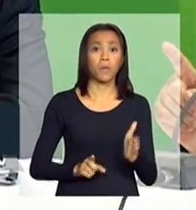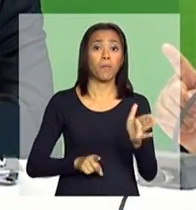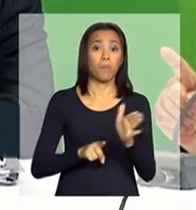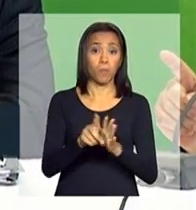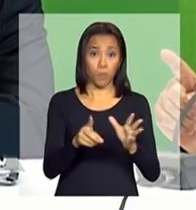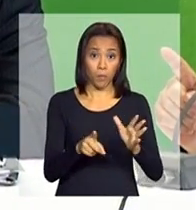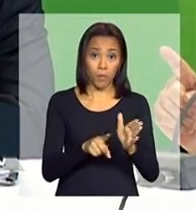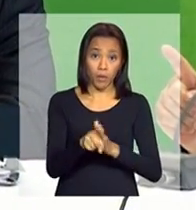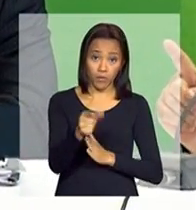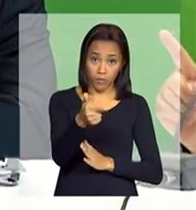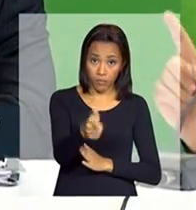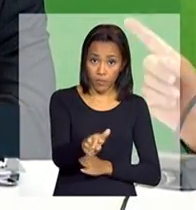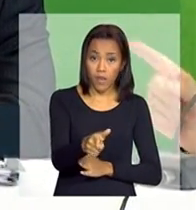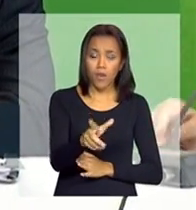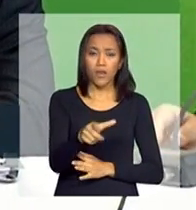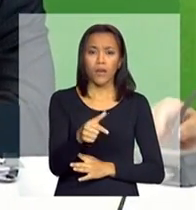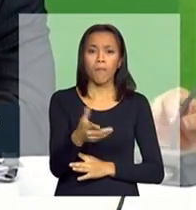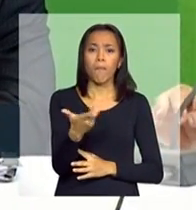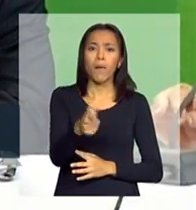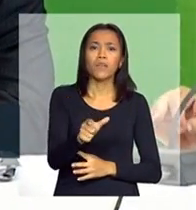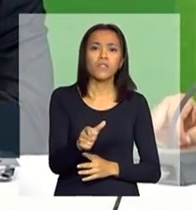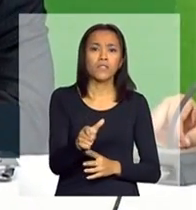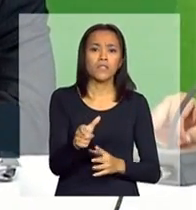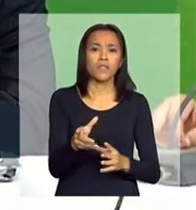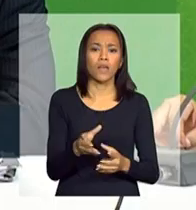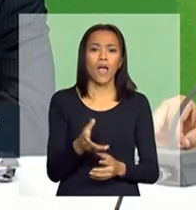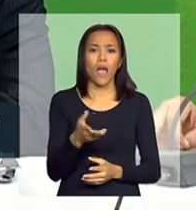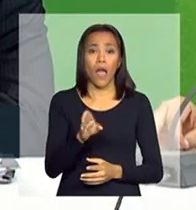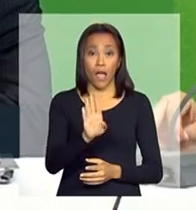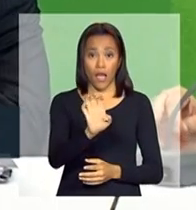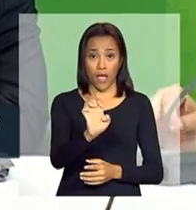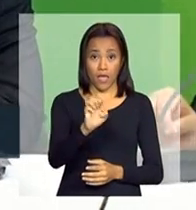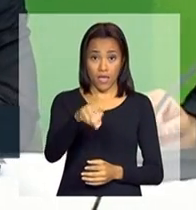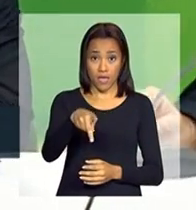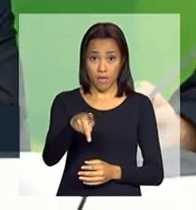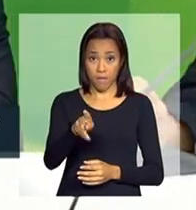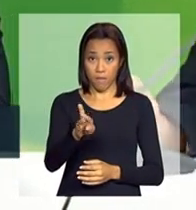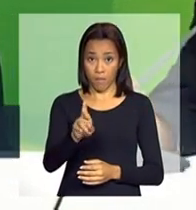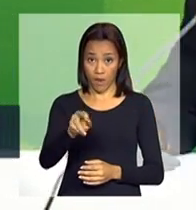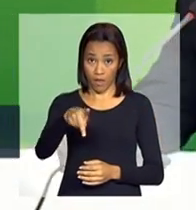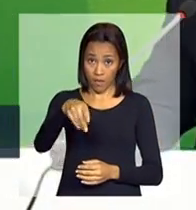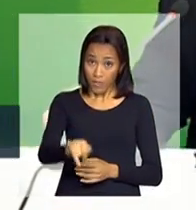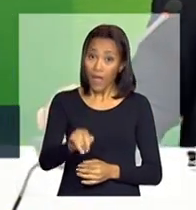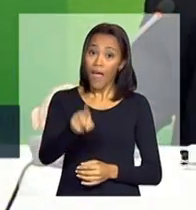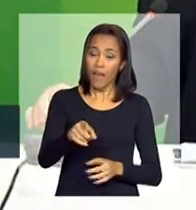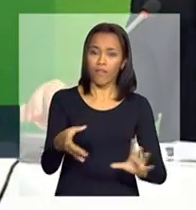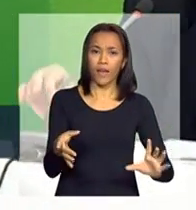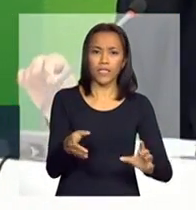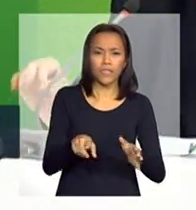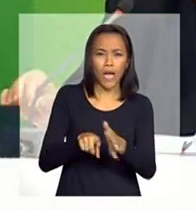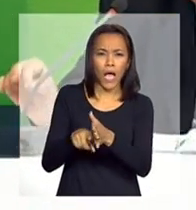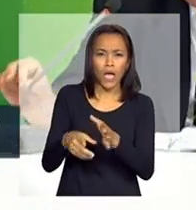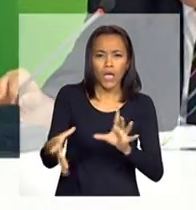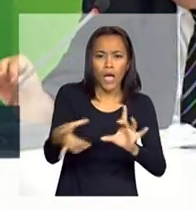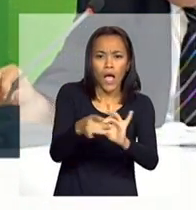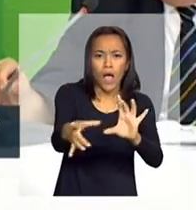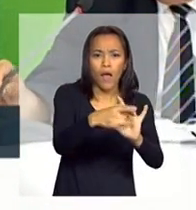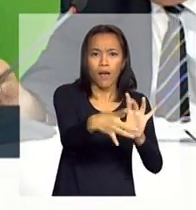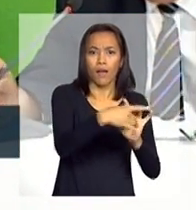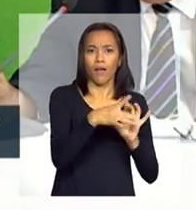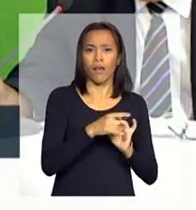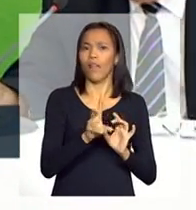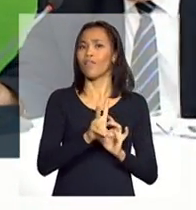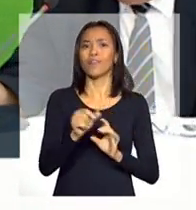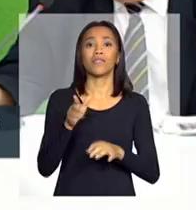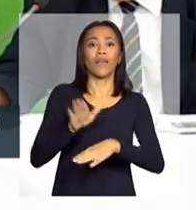viu eu quero complementar dizer o seguinte a inbrap é uma instituição que articula ela não vai eh